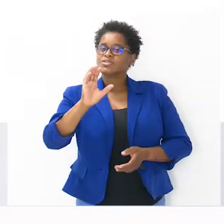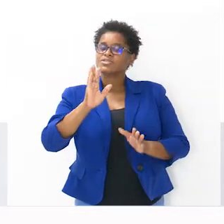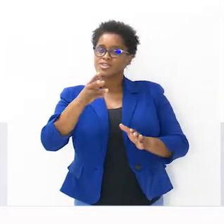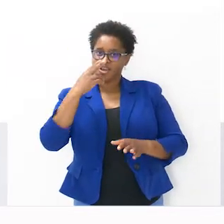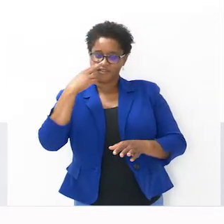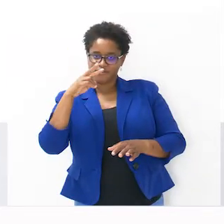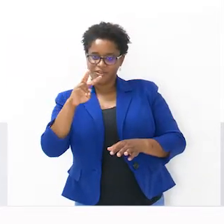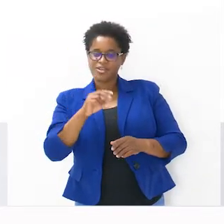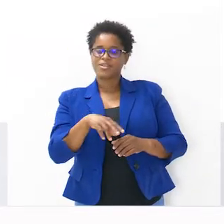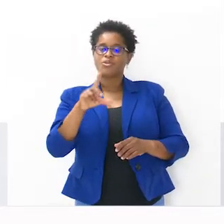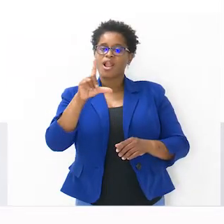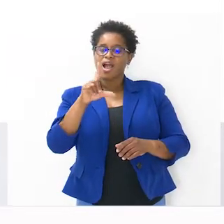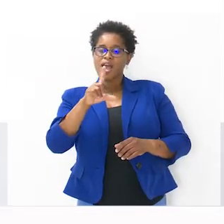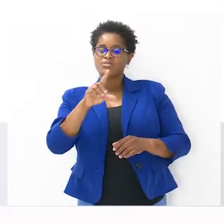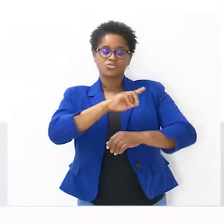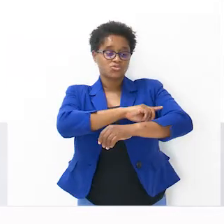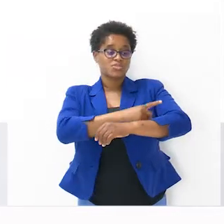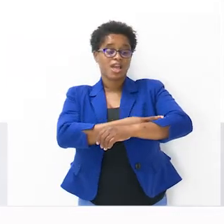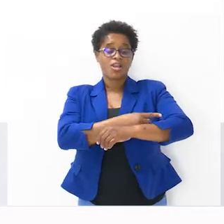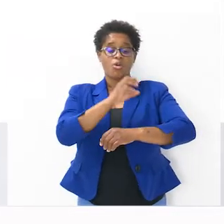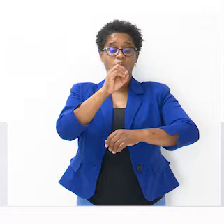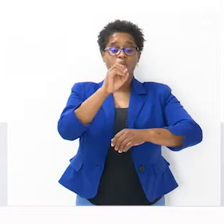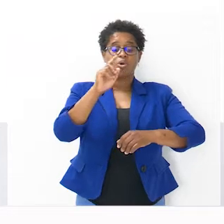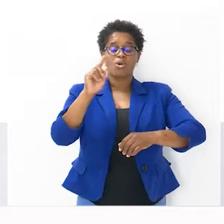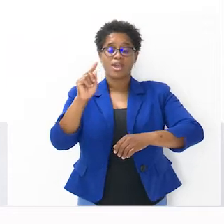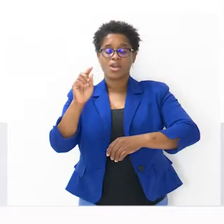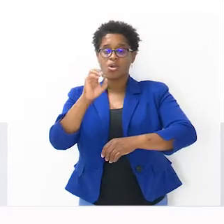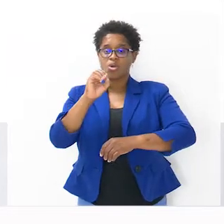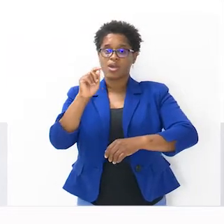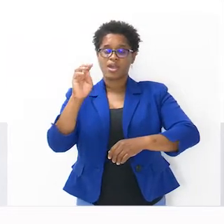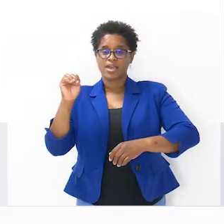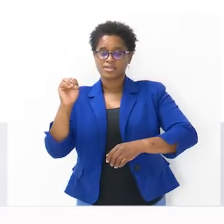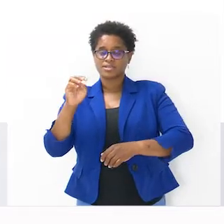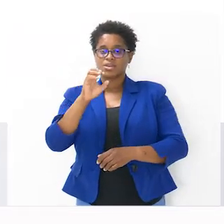os lados dos ângulos, que é OS e OR.